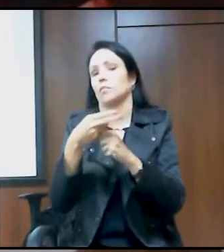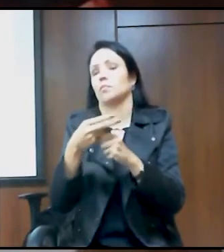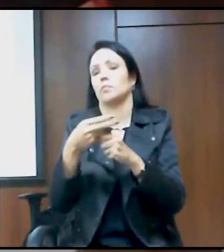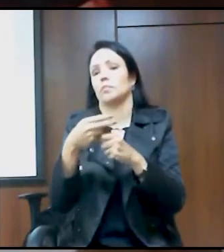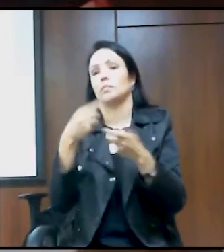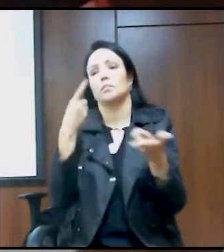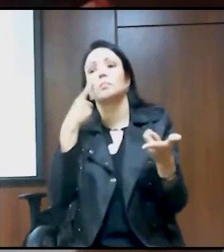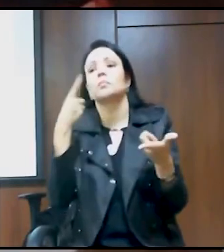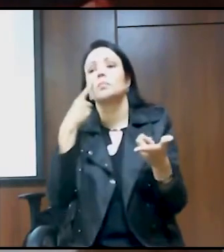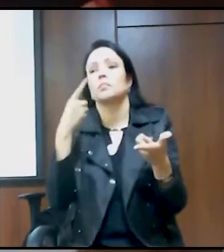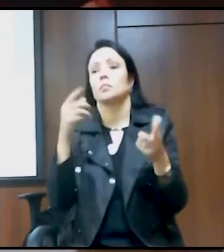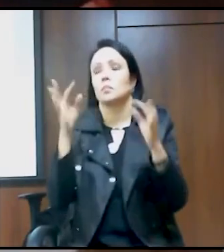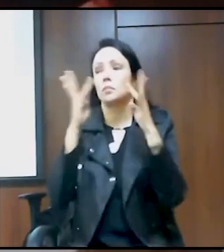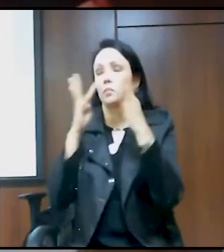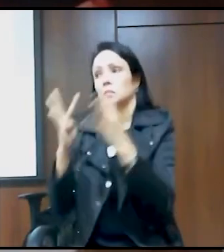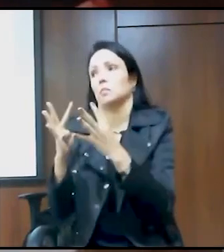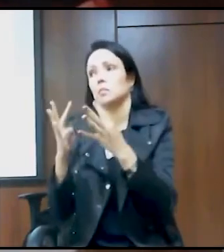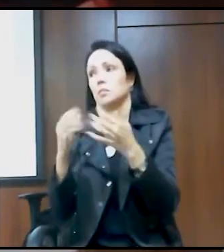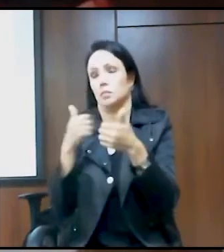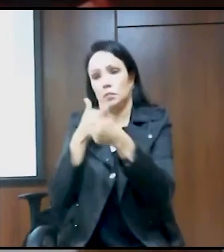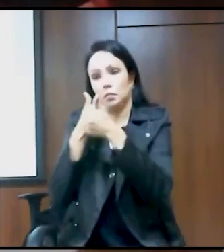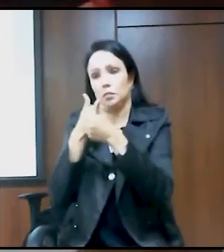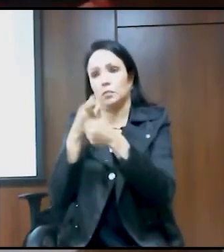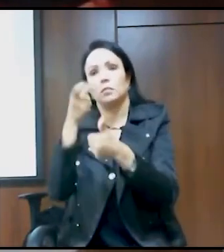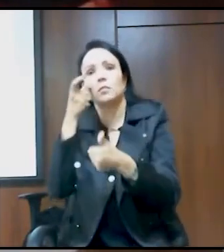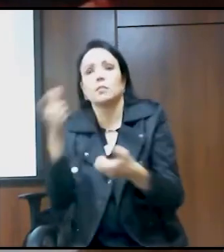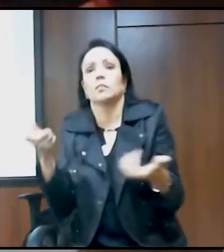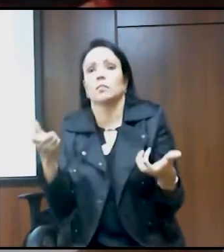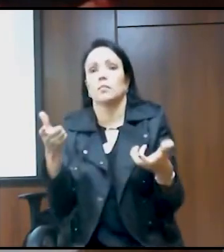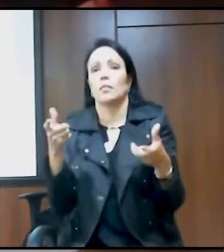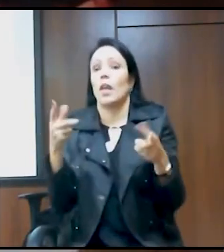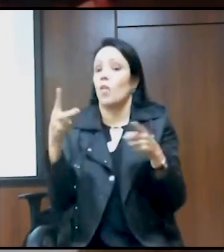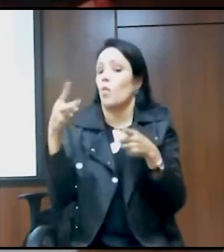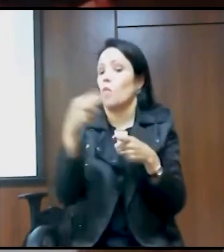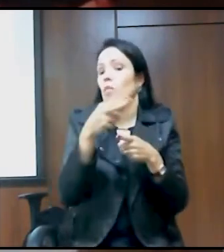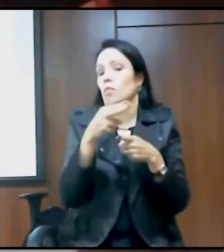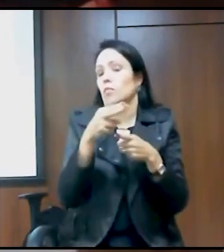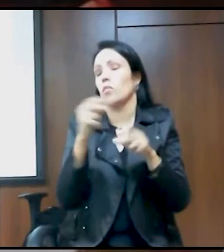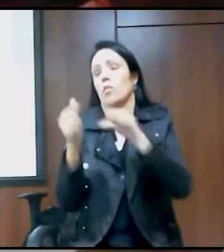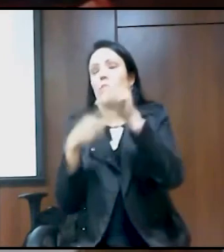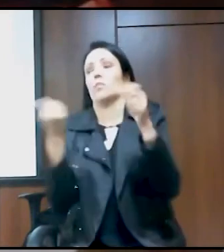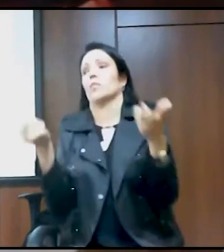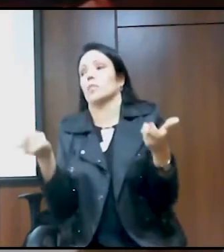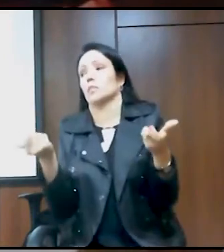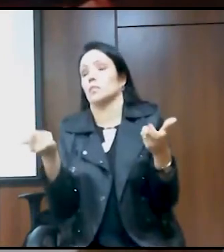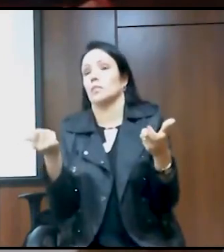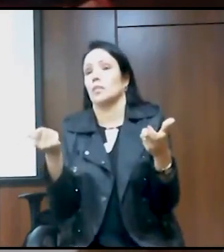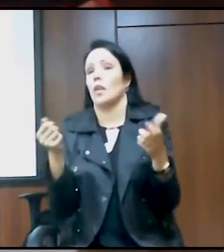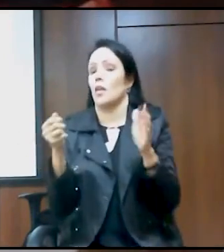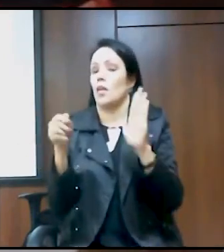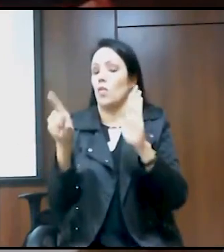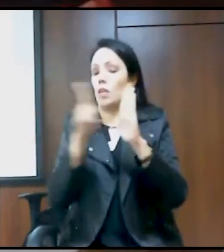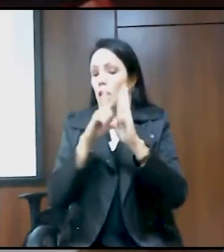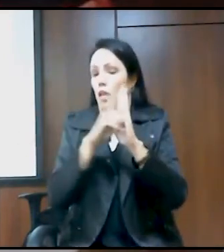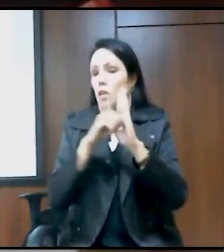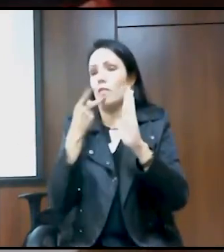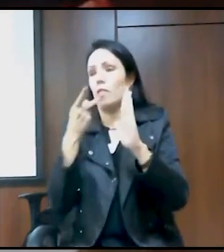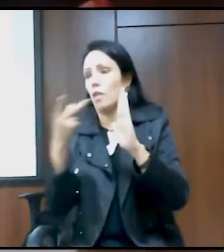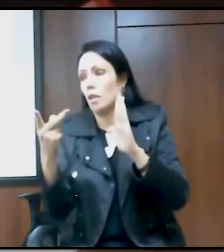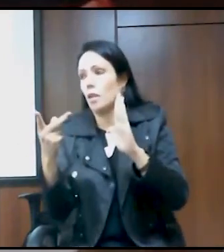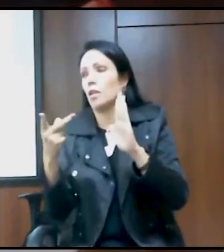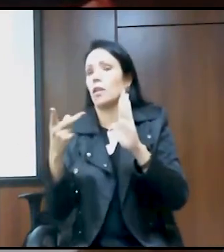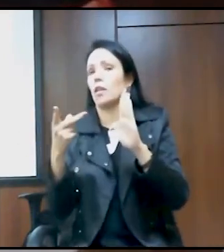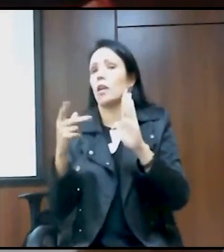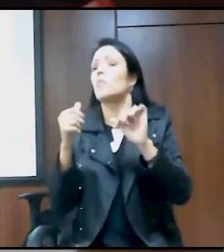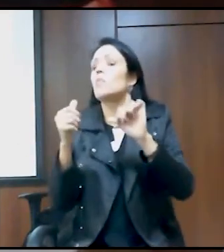que olhar direitinho isso daí, para ver se isso é corte ou se... Porque no decreto está dizendo que está passando para